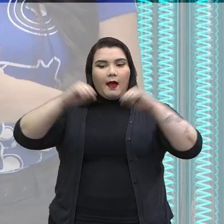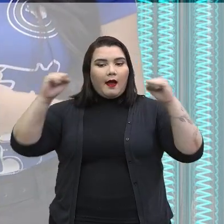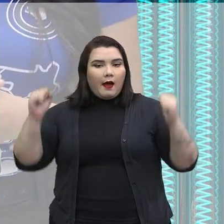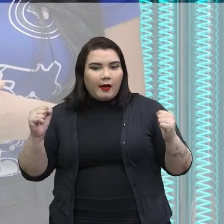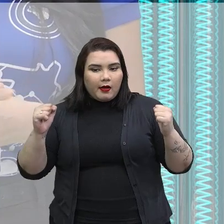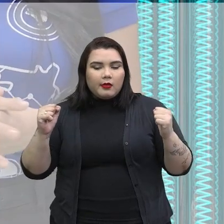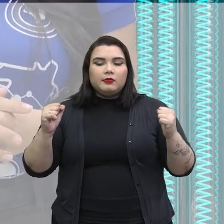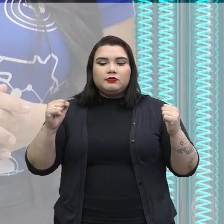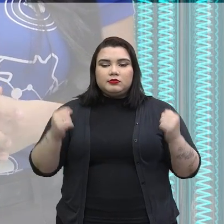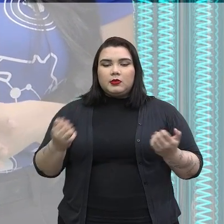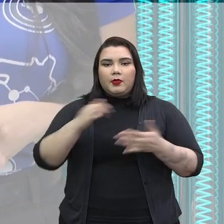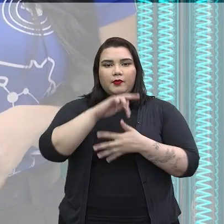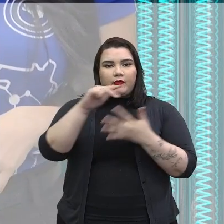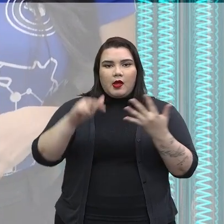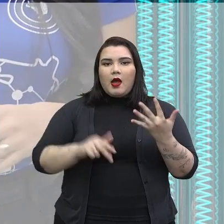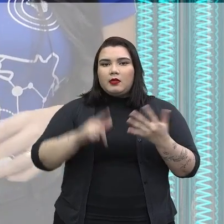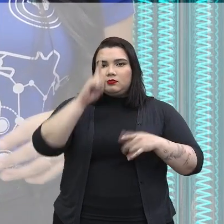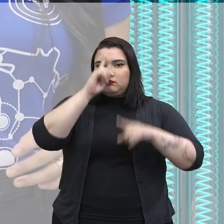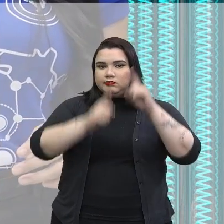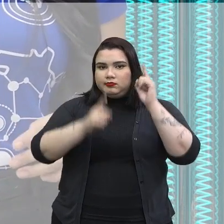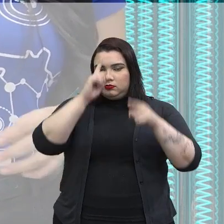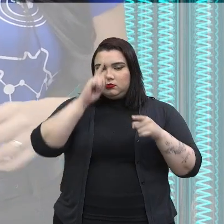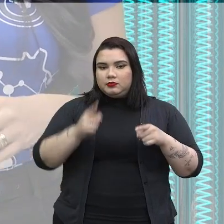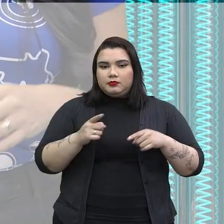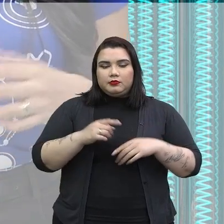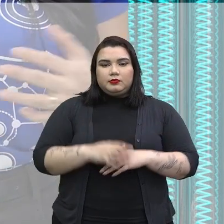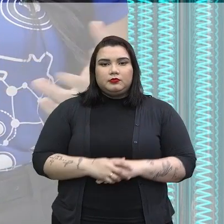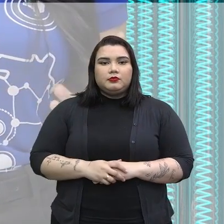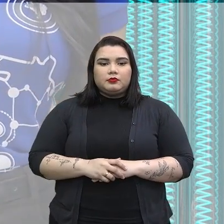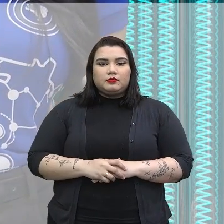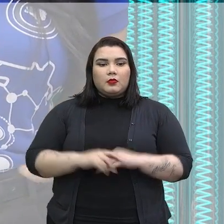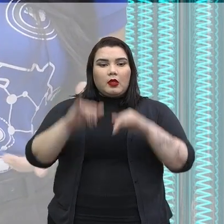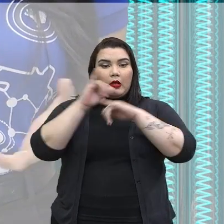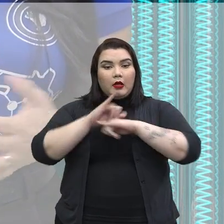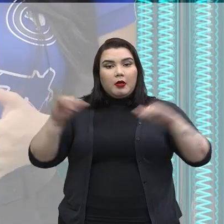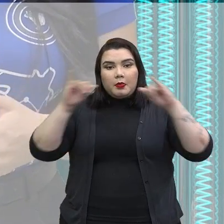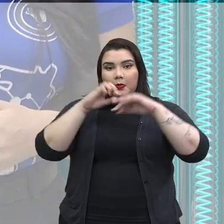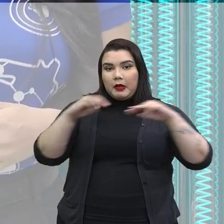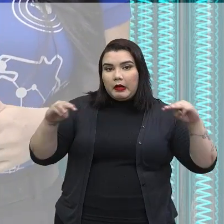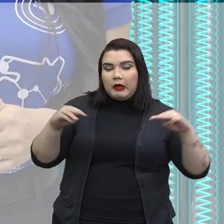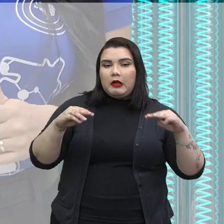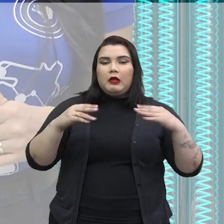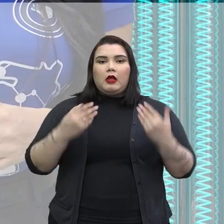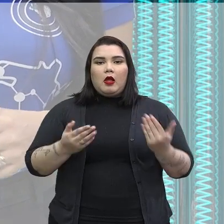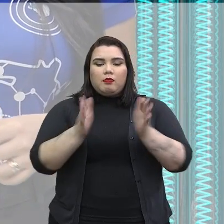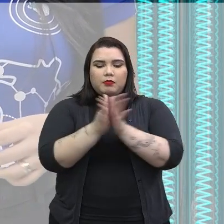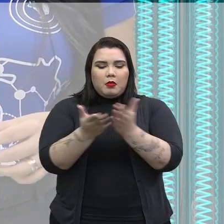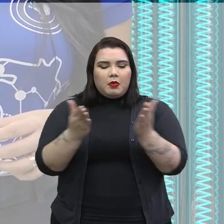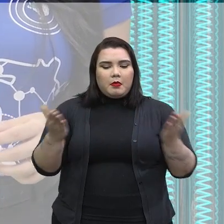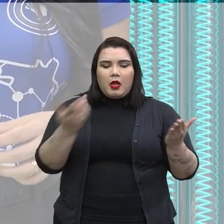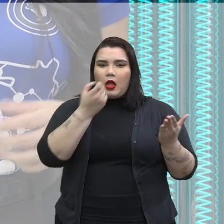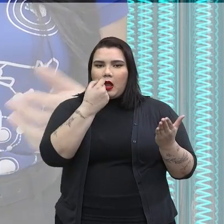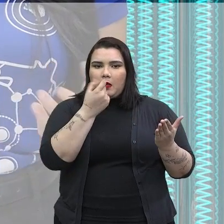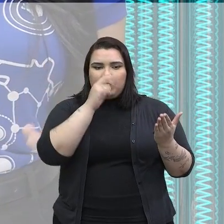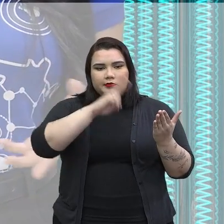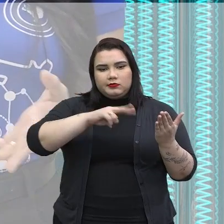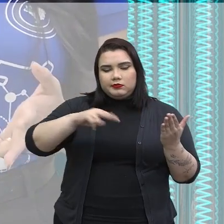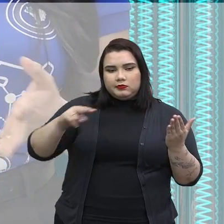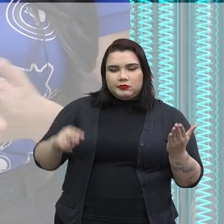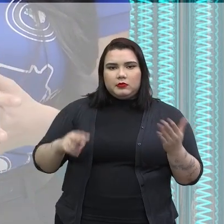vários comandos assim. Na propaganda, na bula de remédio, no manual de